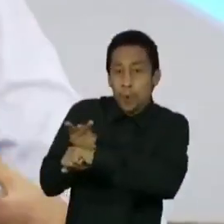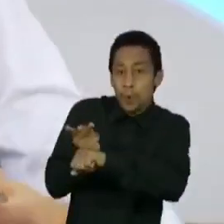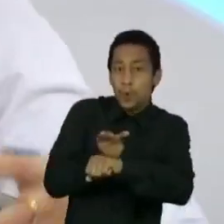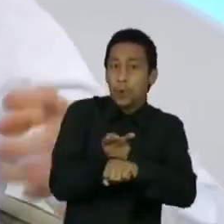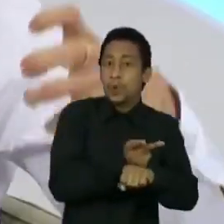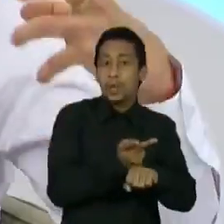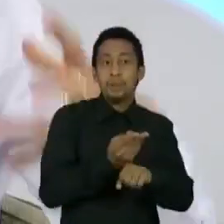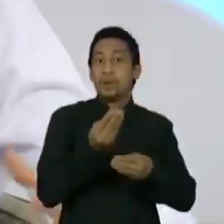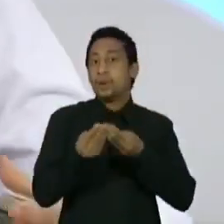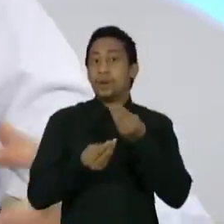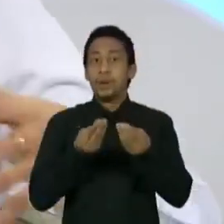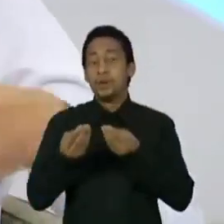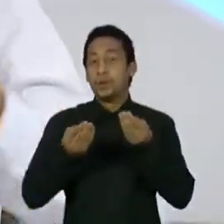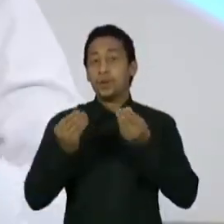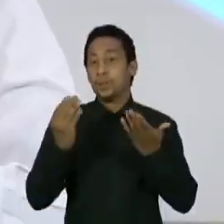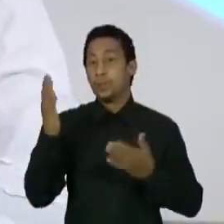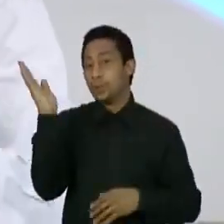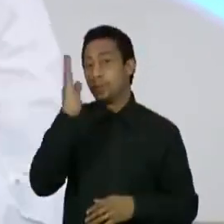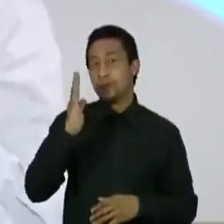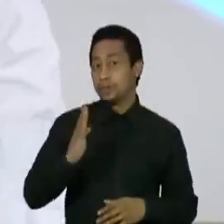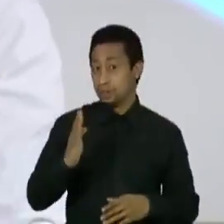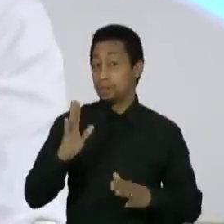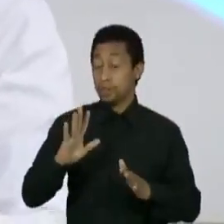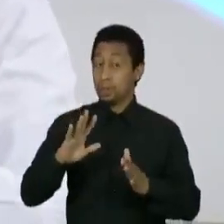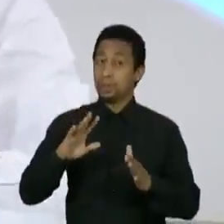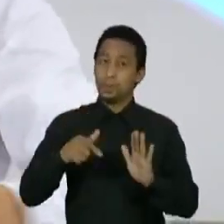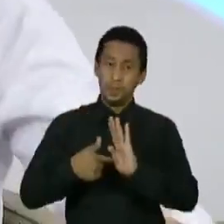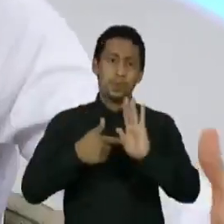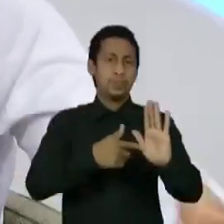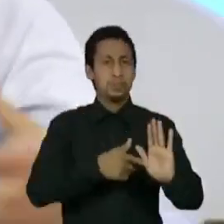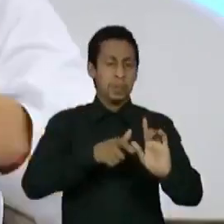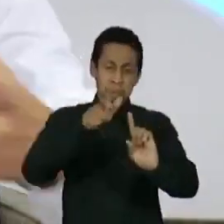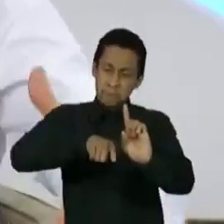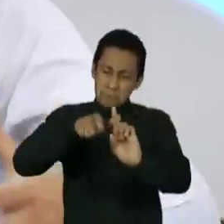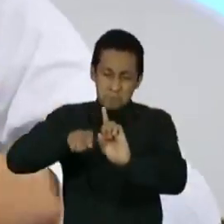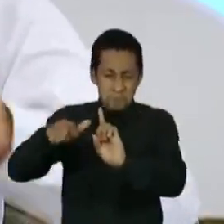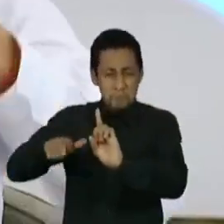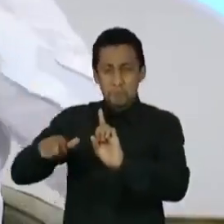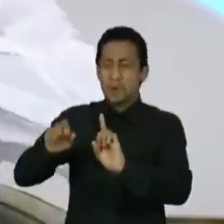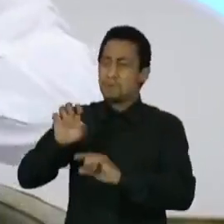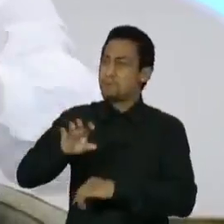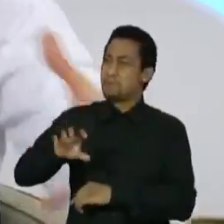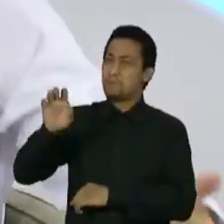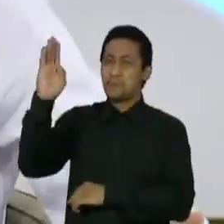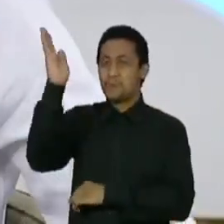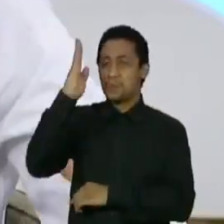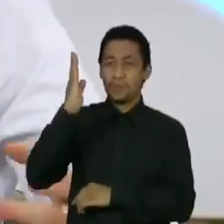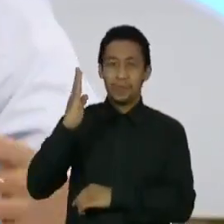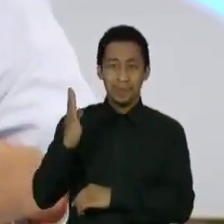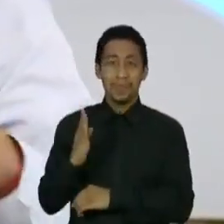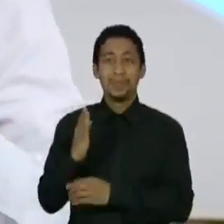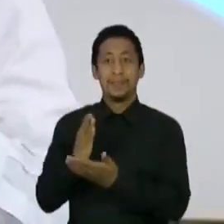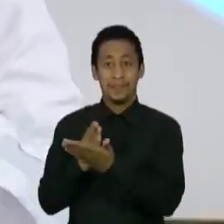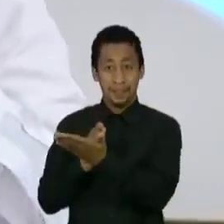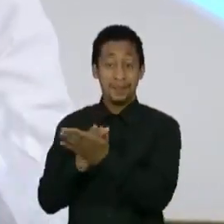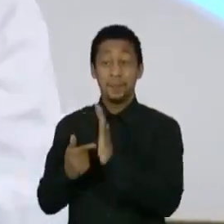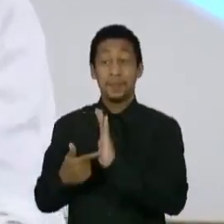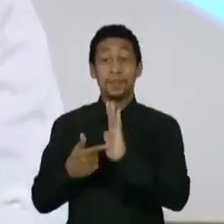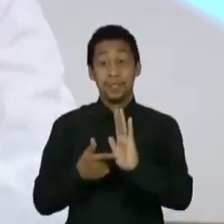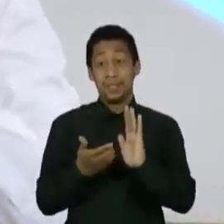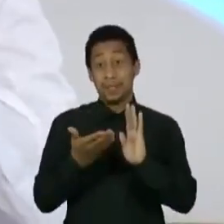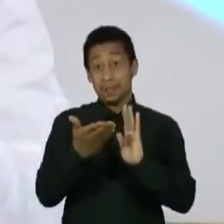vista de entender o Brasil falar do Brasil Então intérprete brasileiro de todos os lugares de partes do Brasil filme no Brasil inteiro